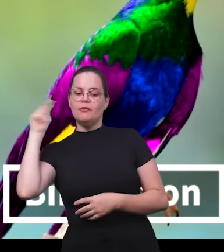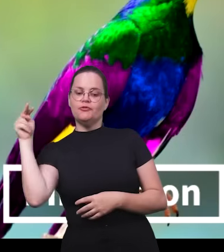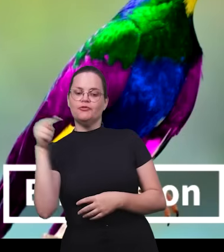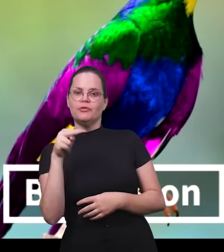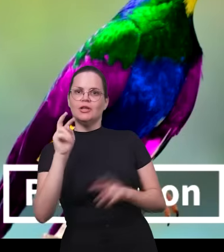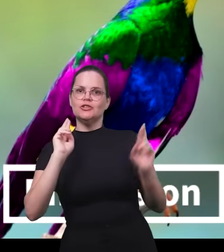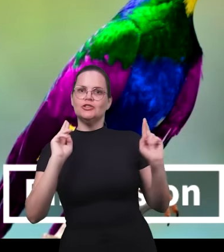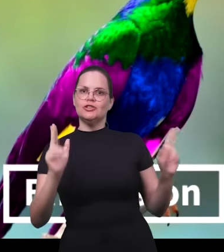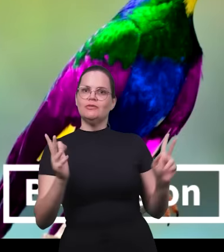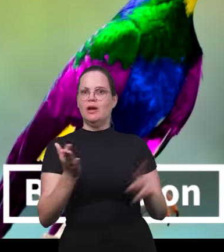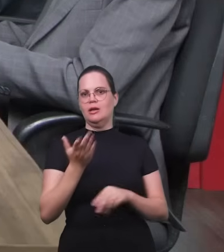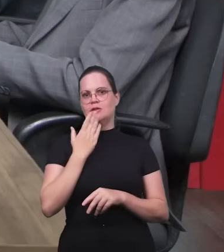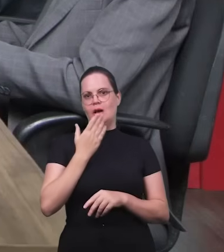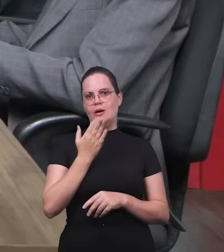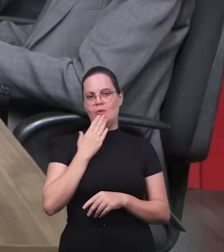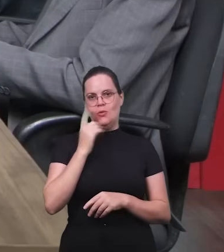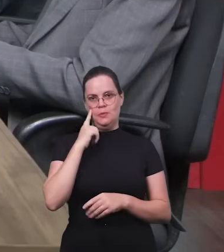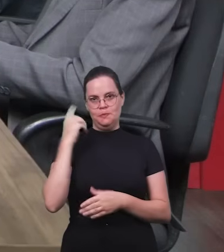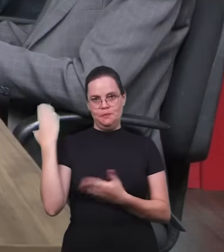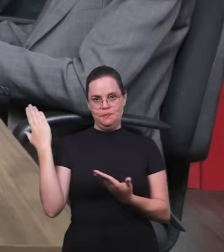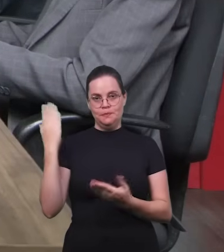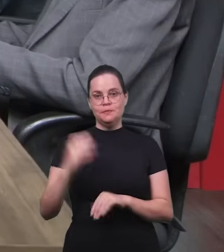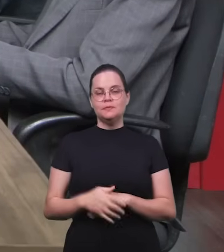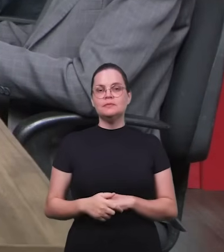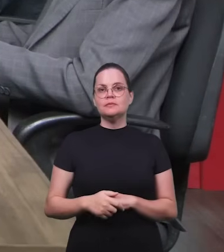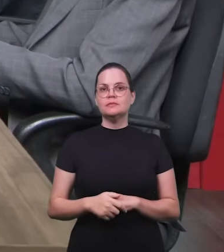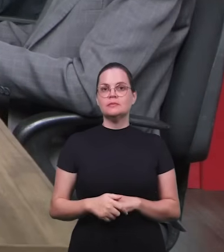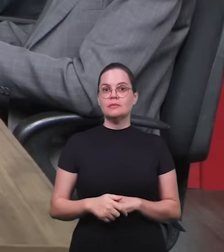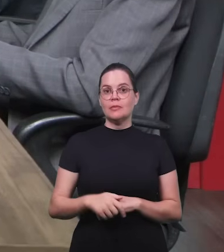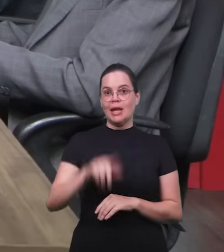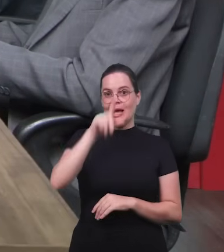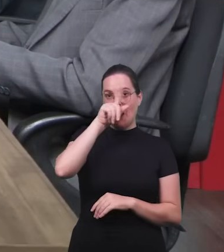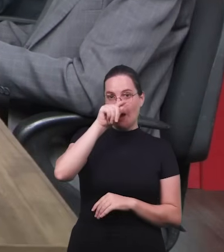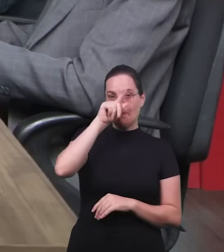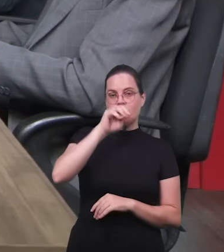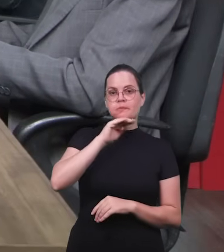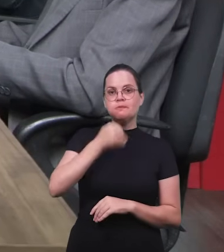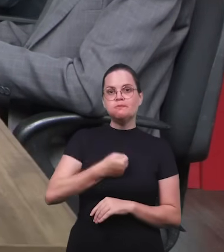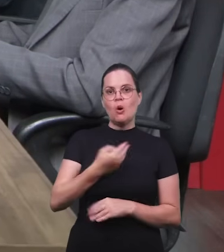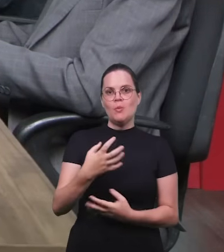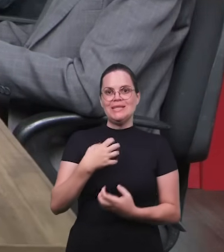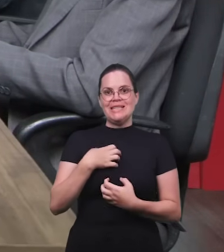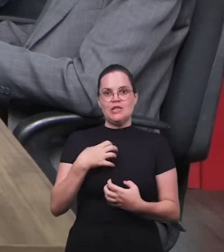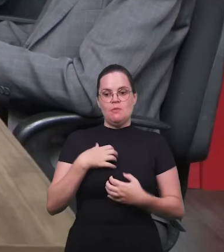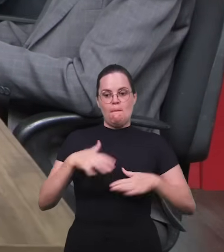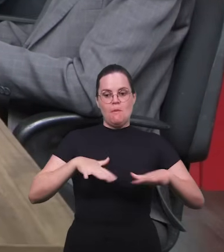porque ela tem uma sensibilidade muito grande a movimento. Então,